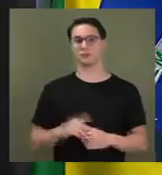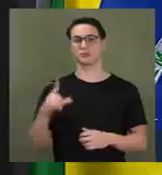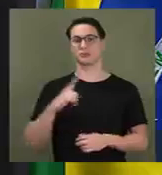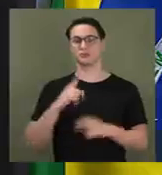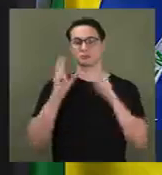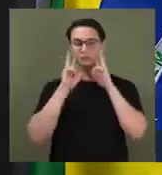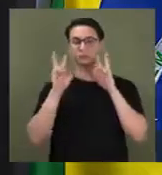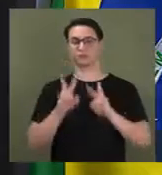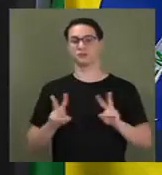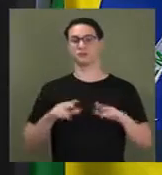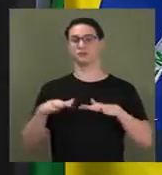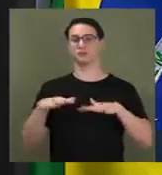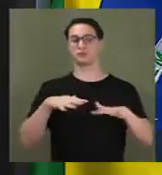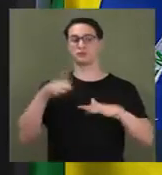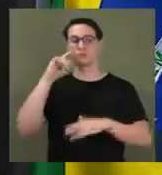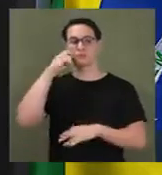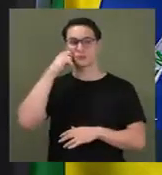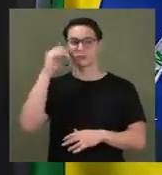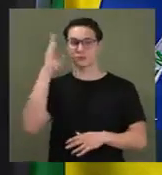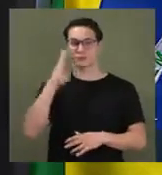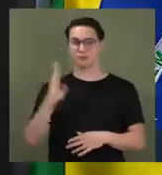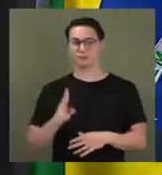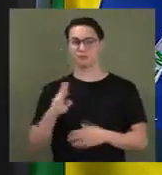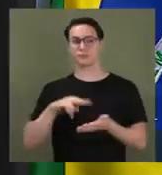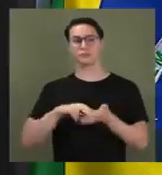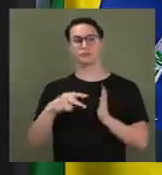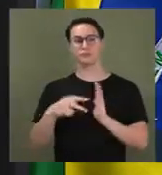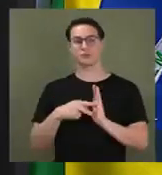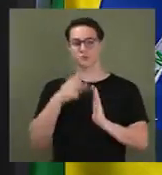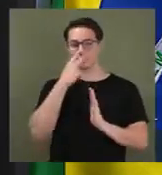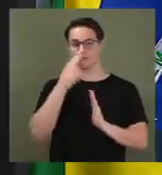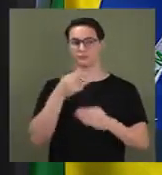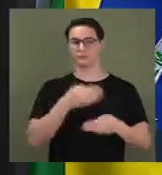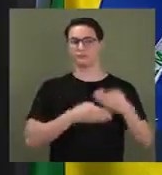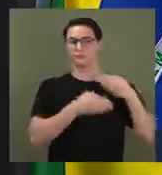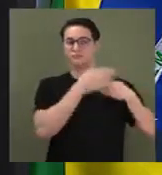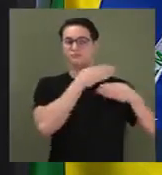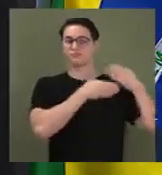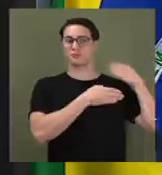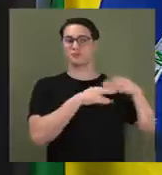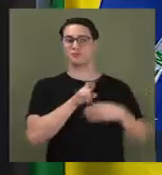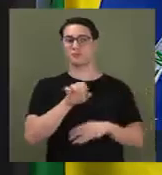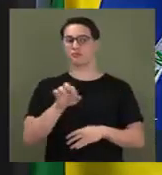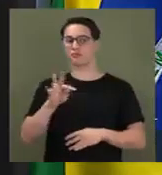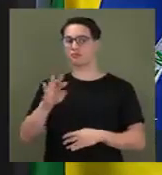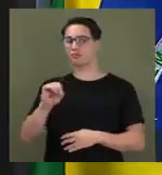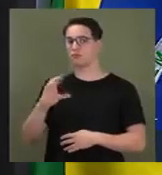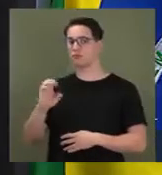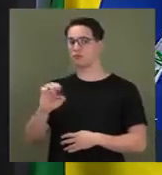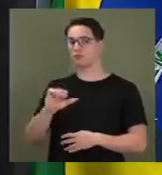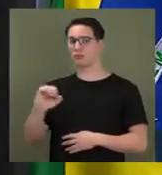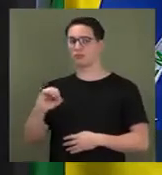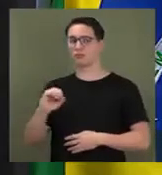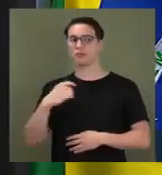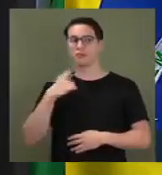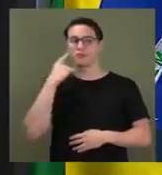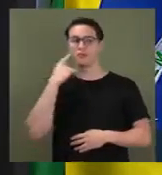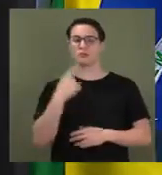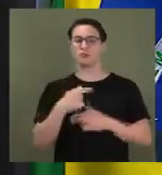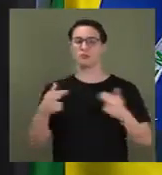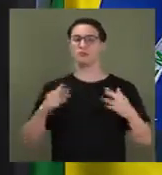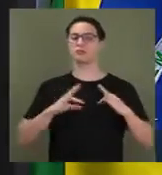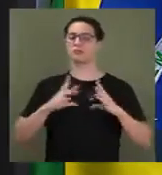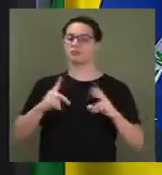do movimento negro brasileiro, significa um retrocesso em relação a todas as conquistas